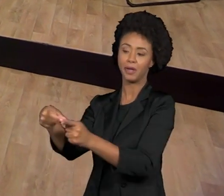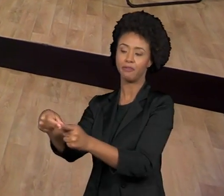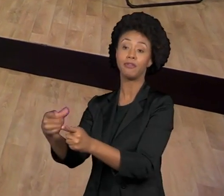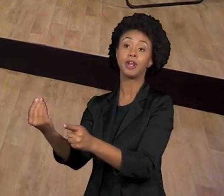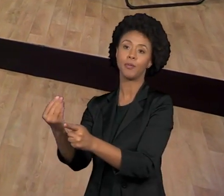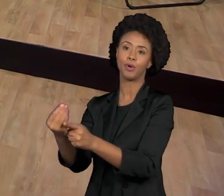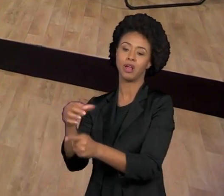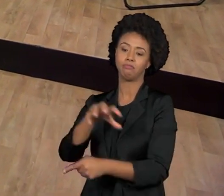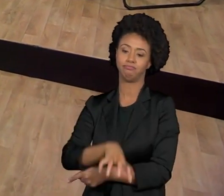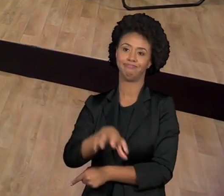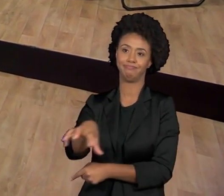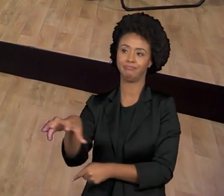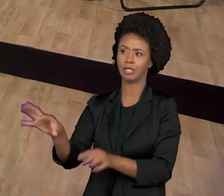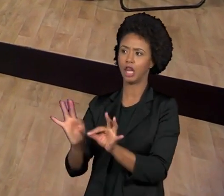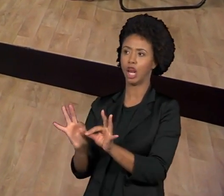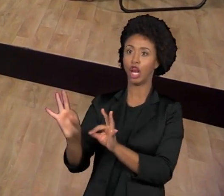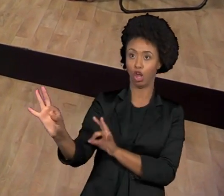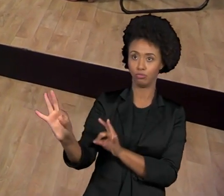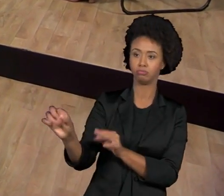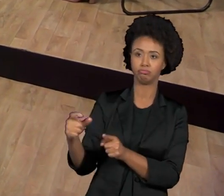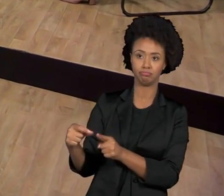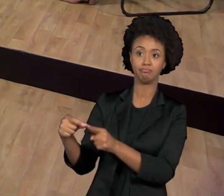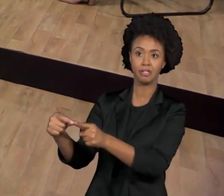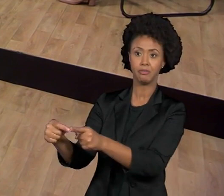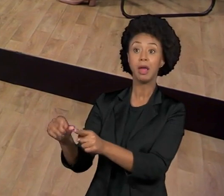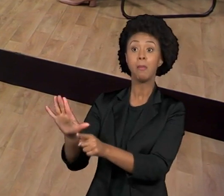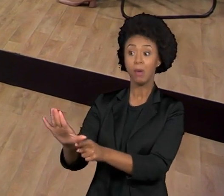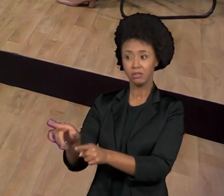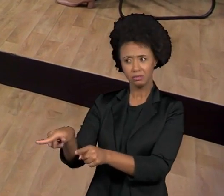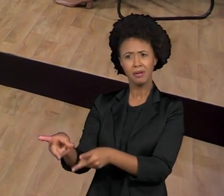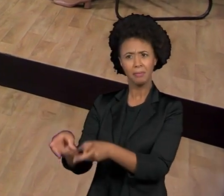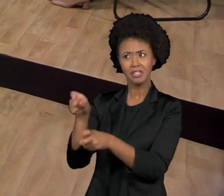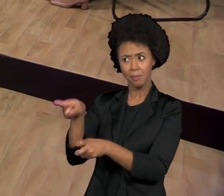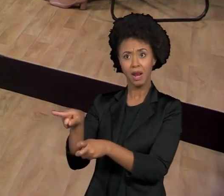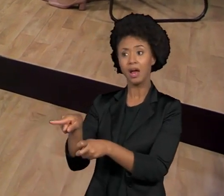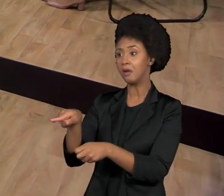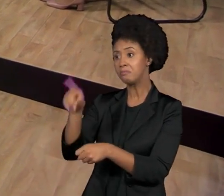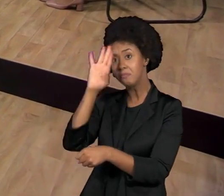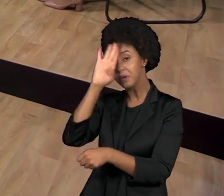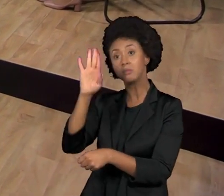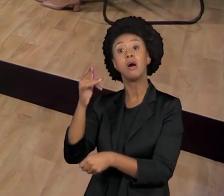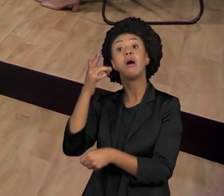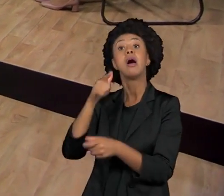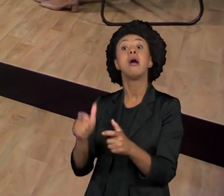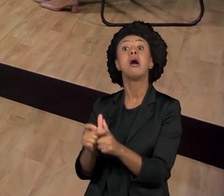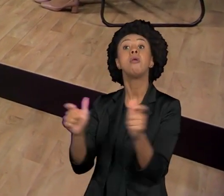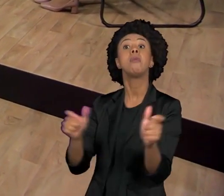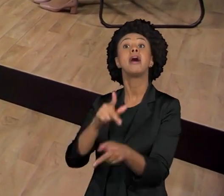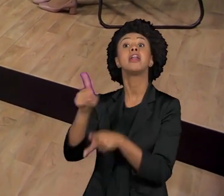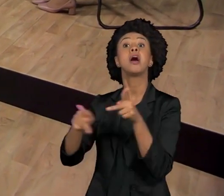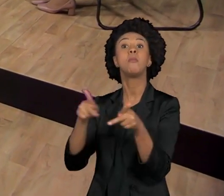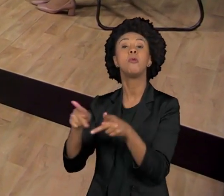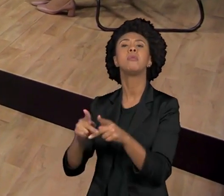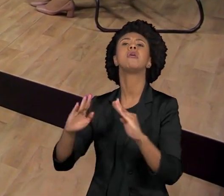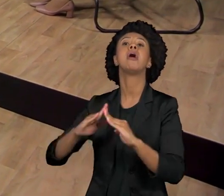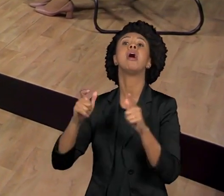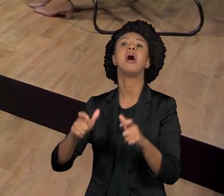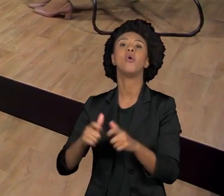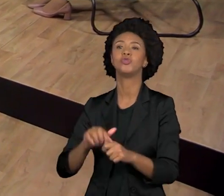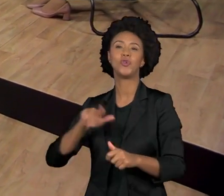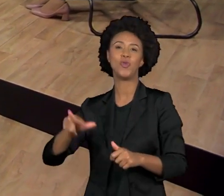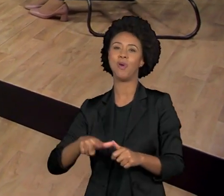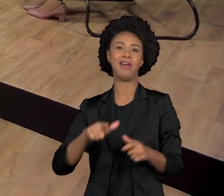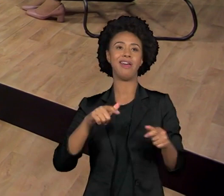de vista geográfico. Mas quando você vai ver, ela é central. A maior parte das pessoas moram. Não é nessa cidade